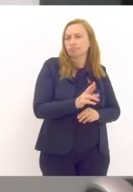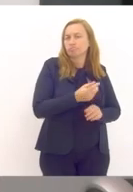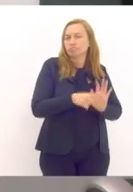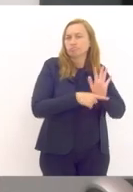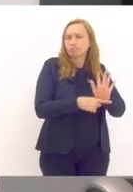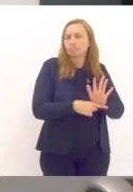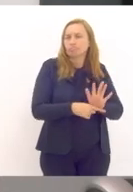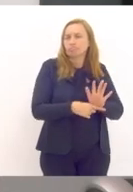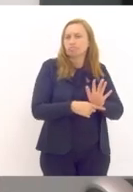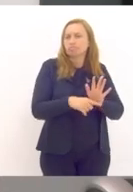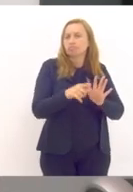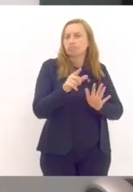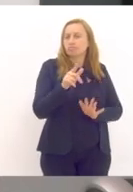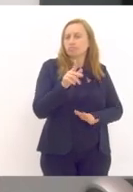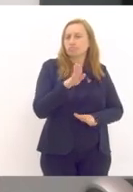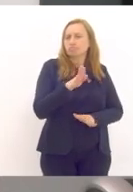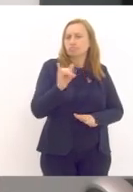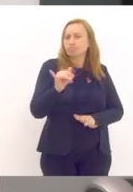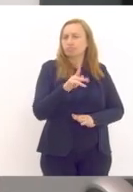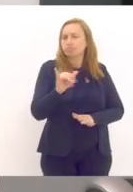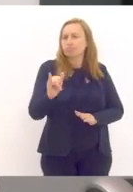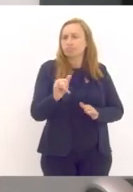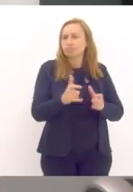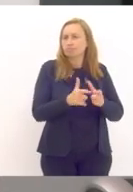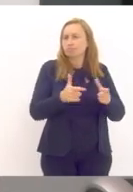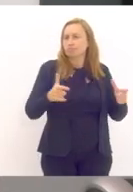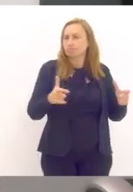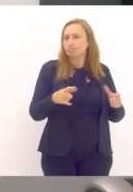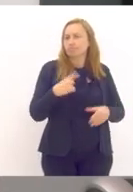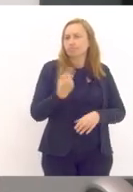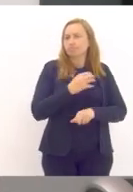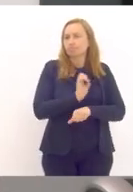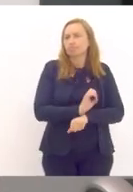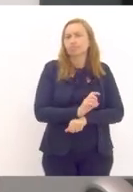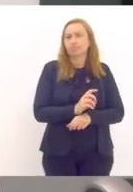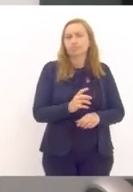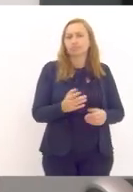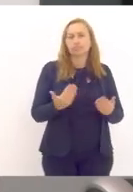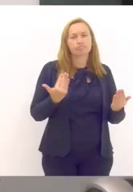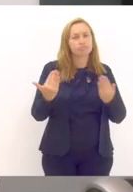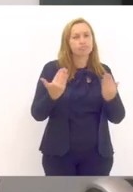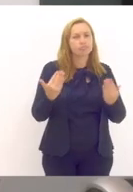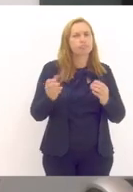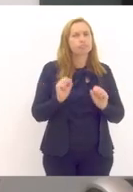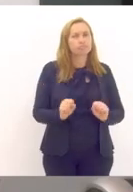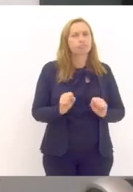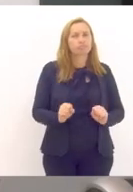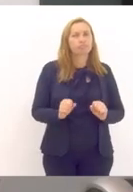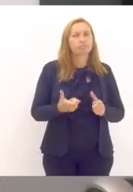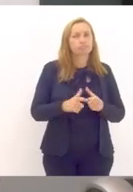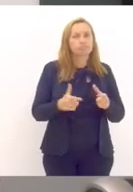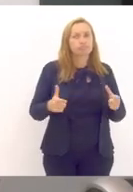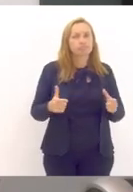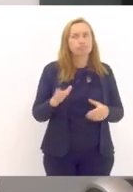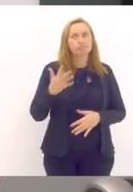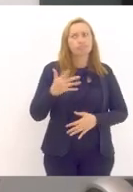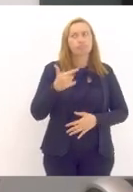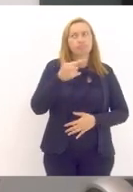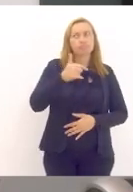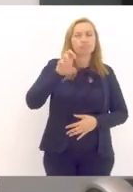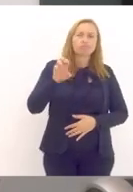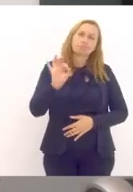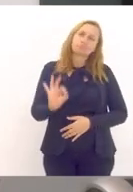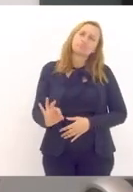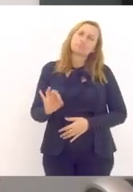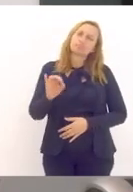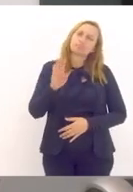PIB do nosso Estado, né? A gente fazendo uma simulação, a gente poderia ter um crescimento, aí a gente imagina, de 25% do